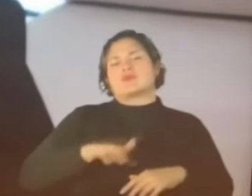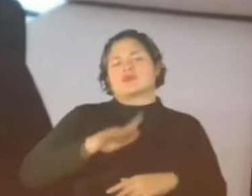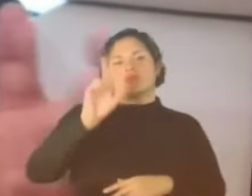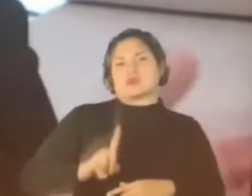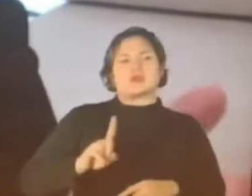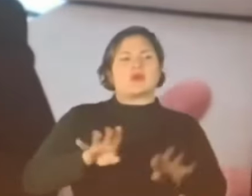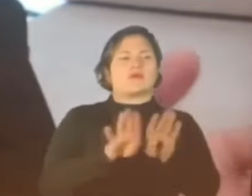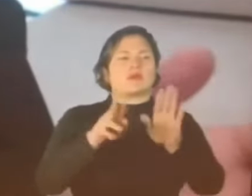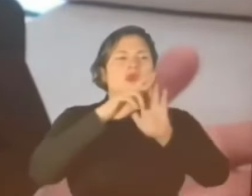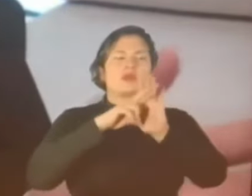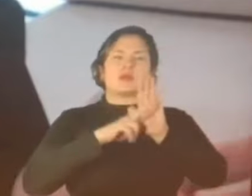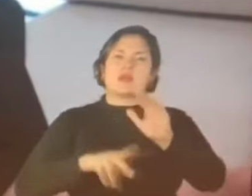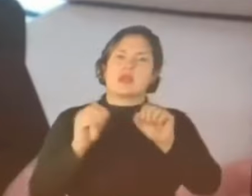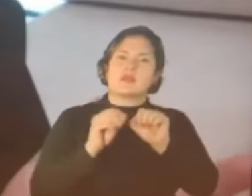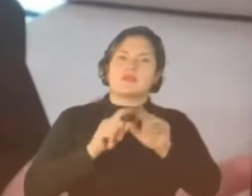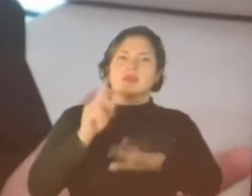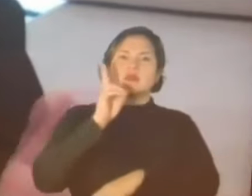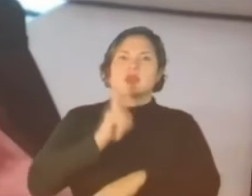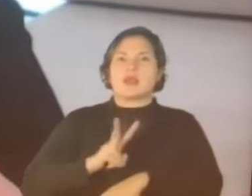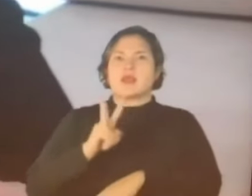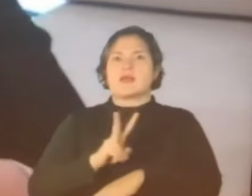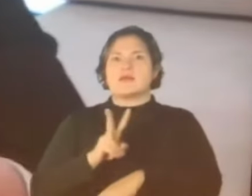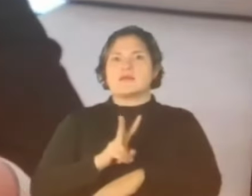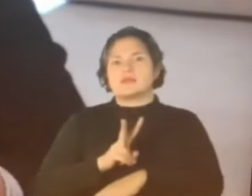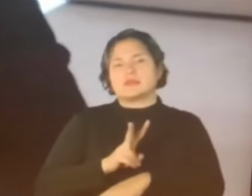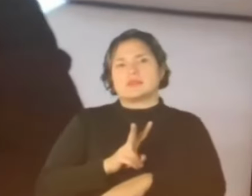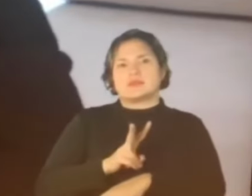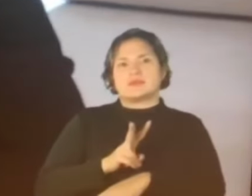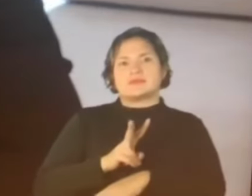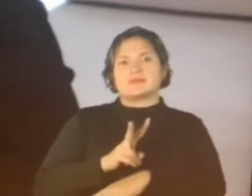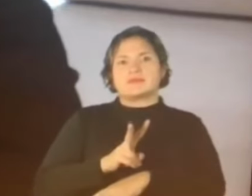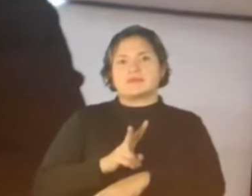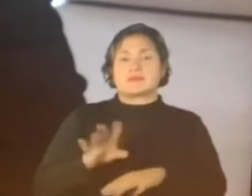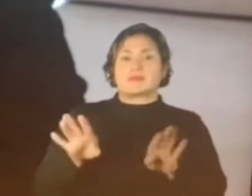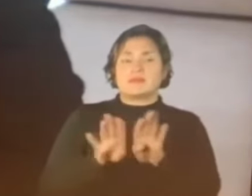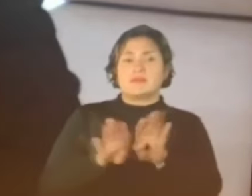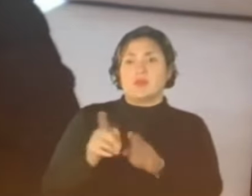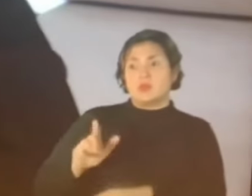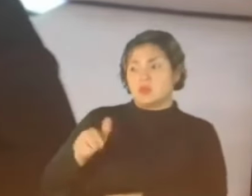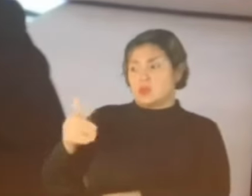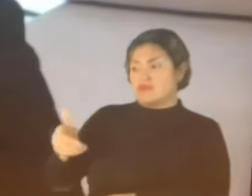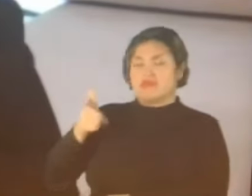normas da LINDB são observadas. De outro lado,